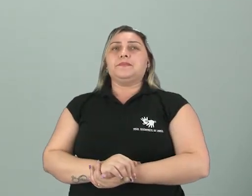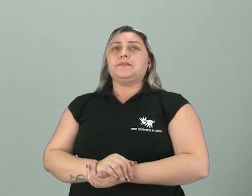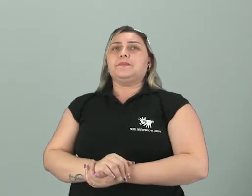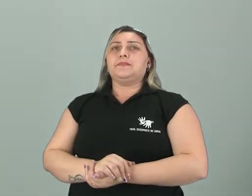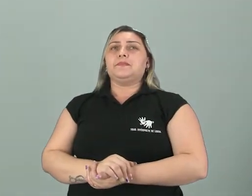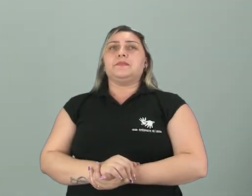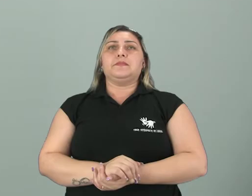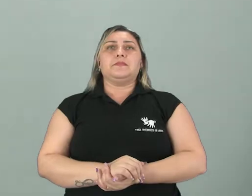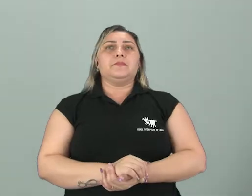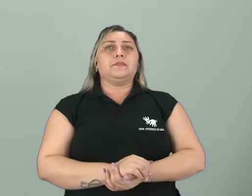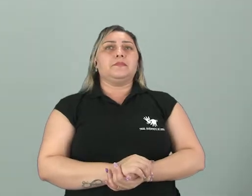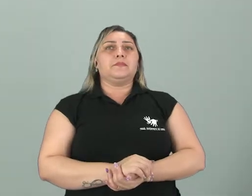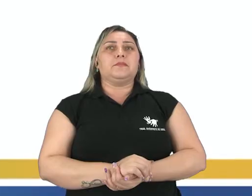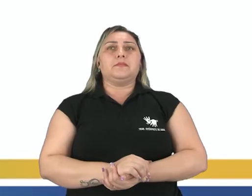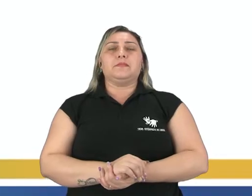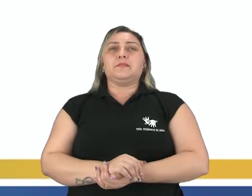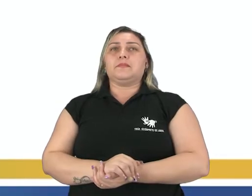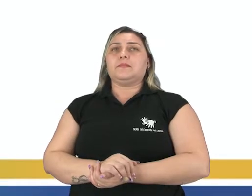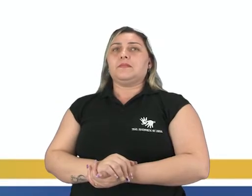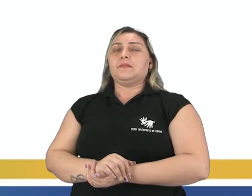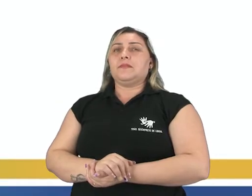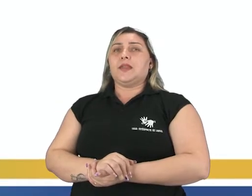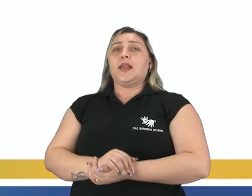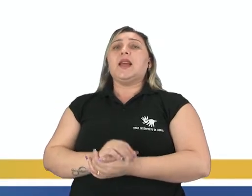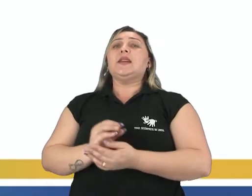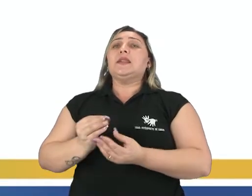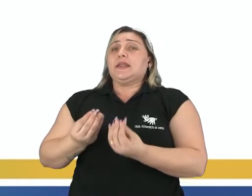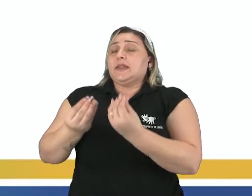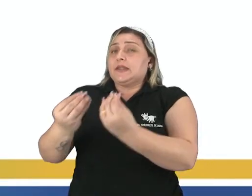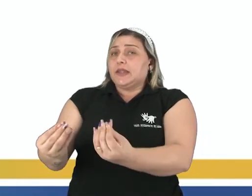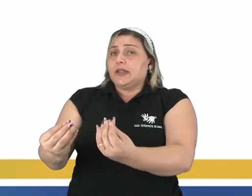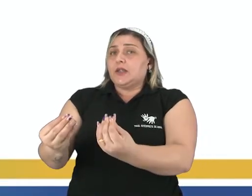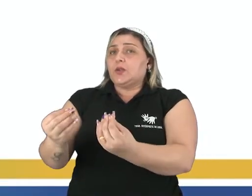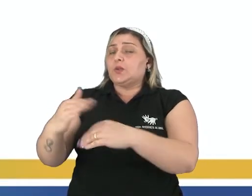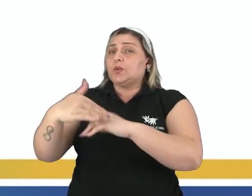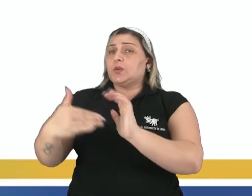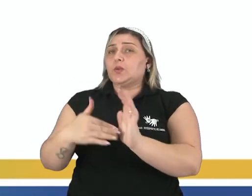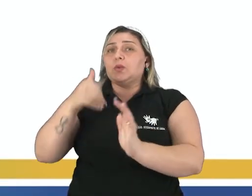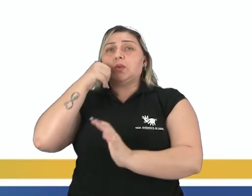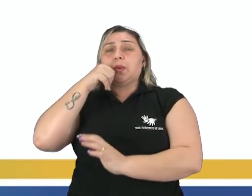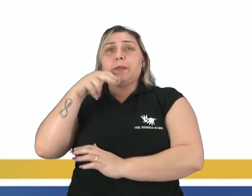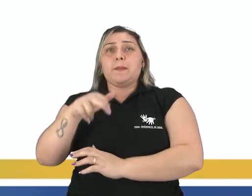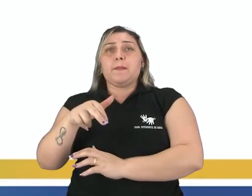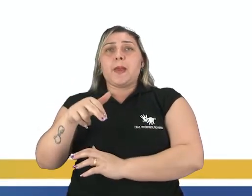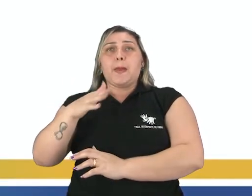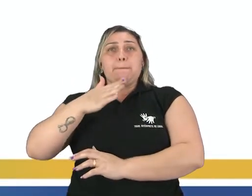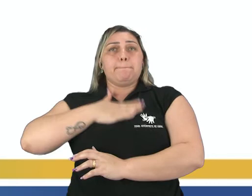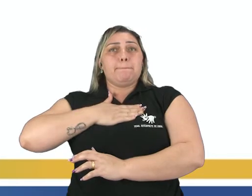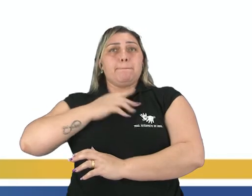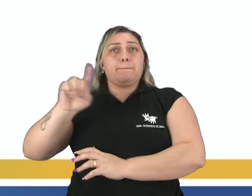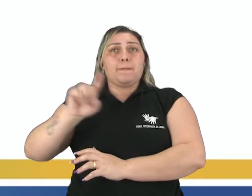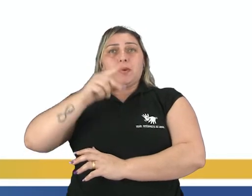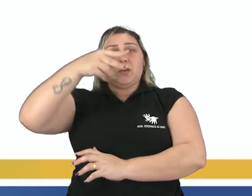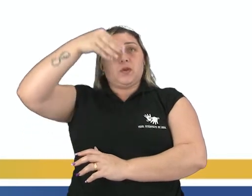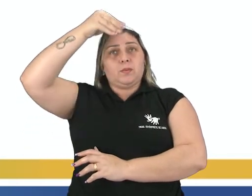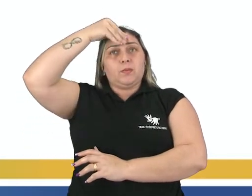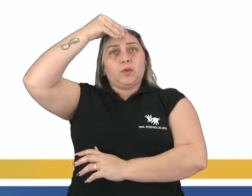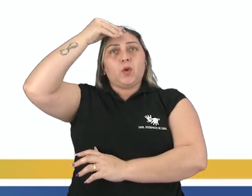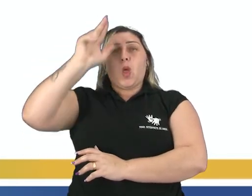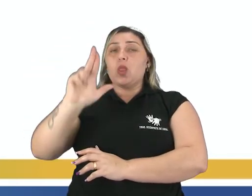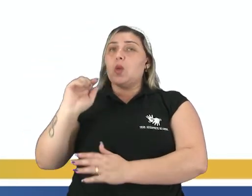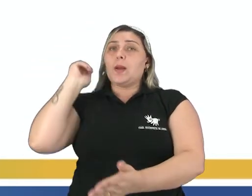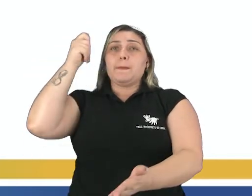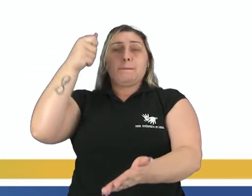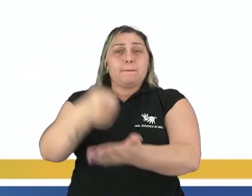na primeira pontuação. Deixo meus bens à minha irmã. Não a meu sobrinho, jamais será